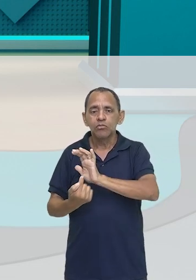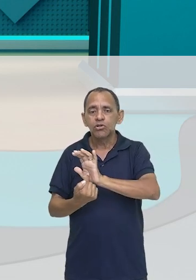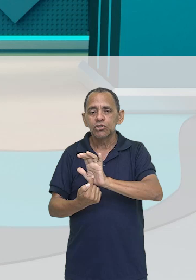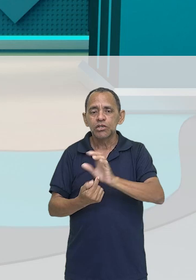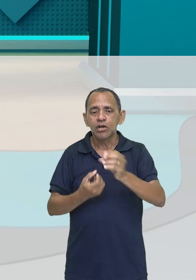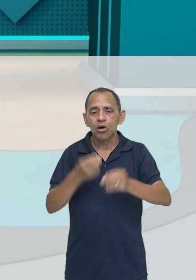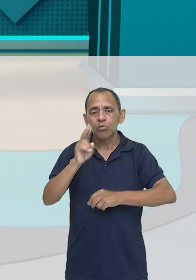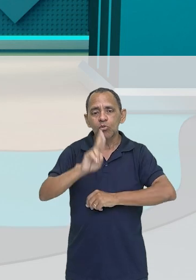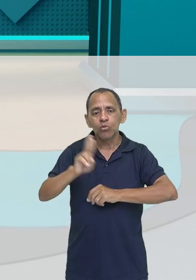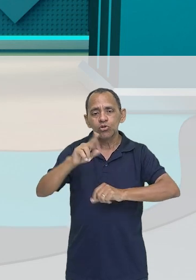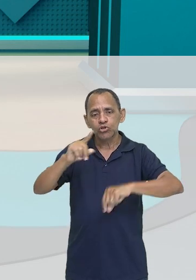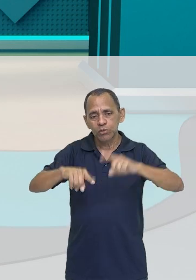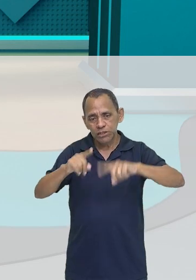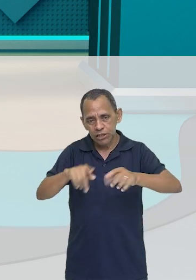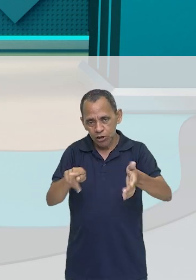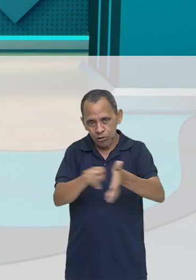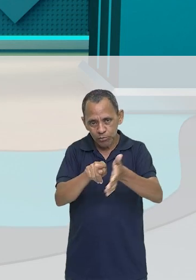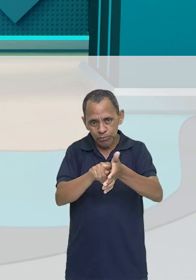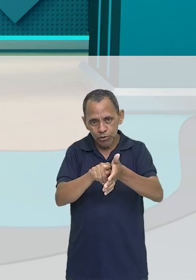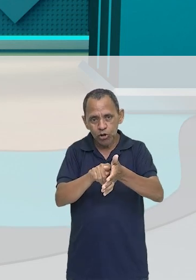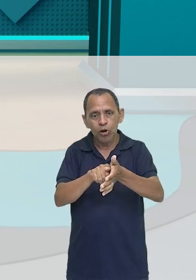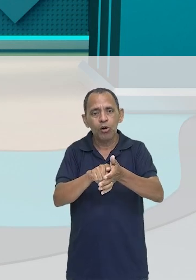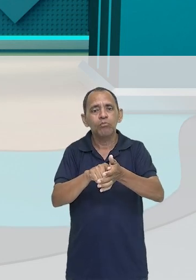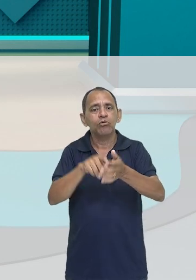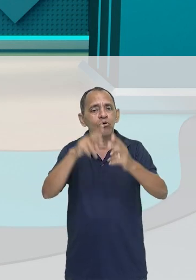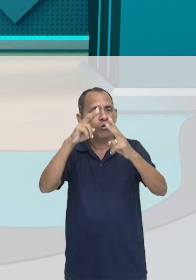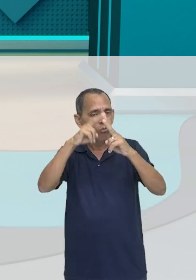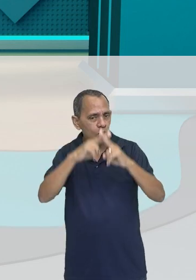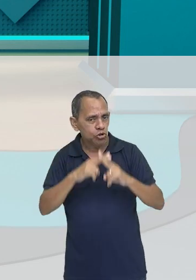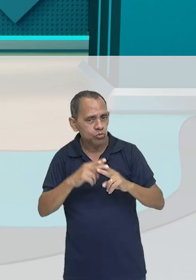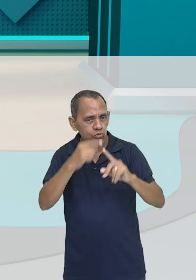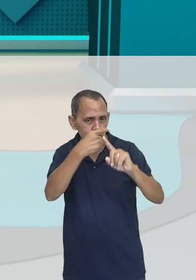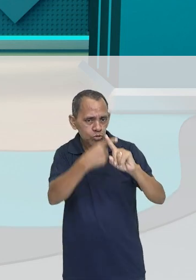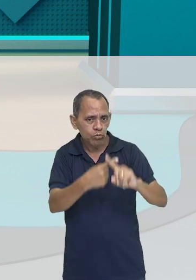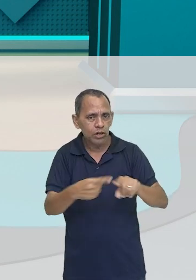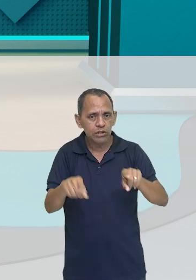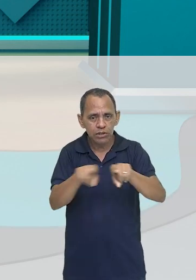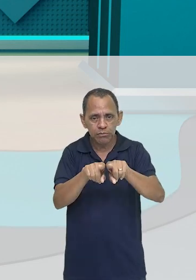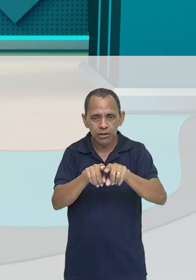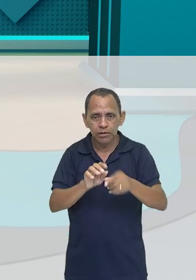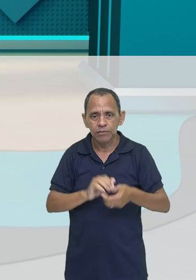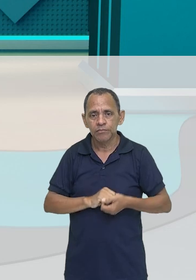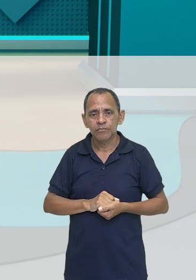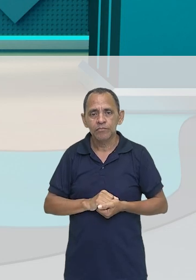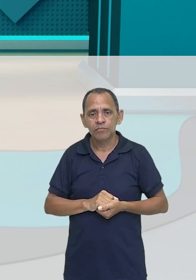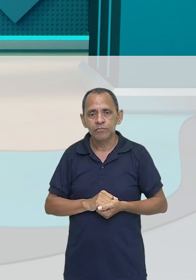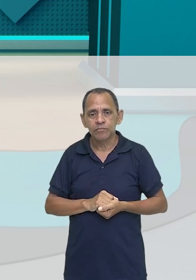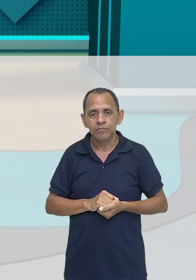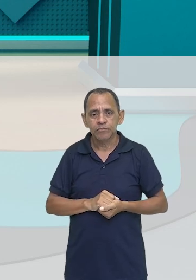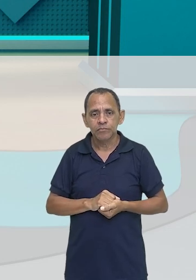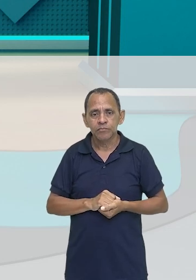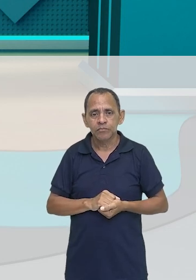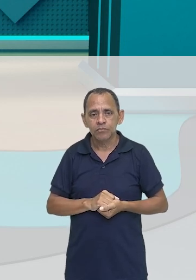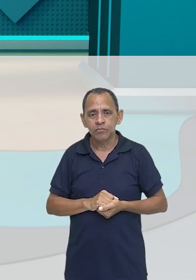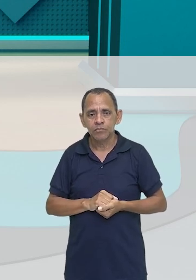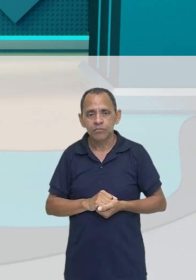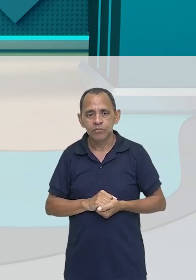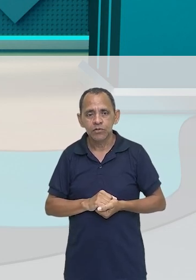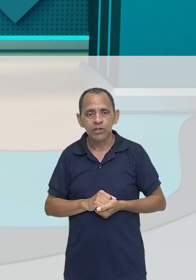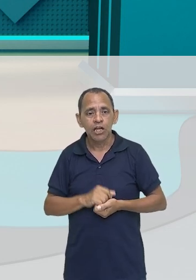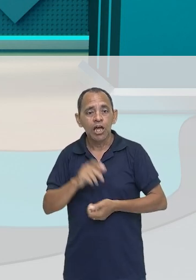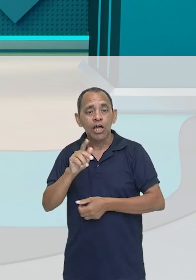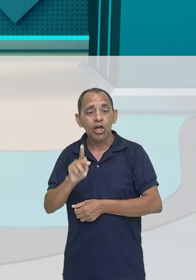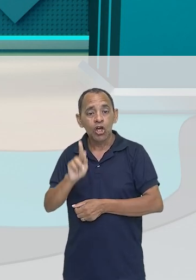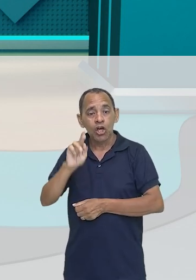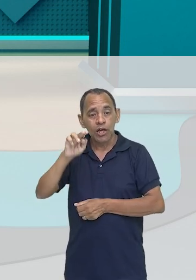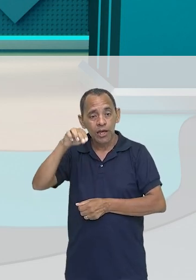ele utiliza, tá? Então, primeiramente, essa vestimenta que eles utilizam se chama